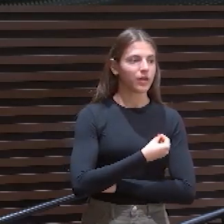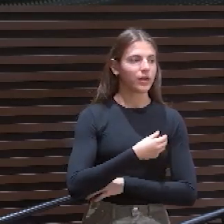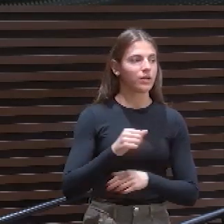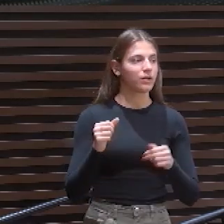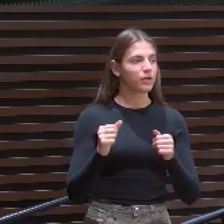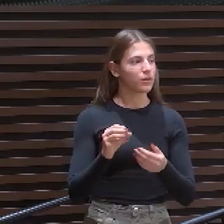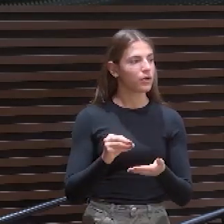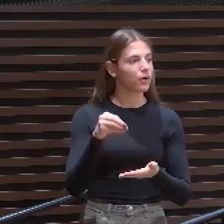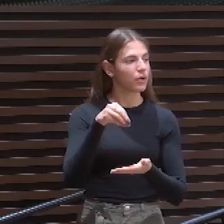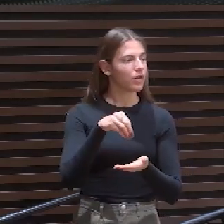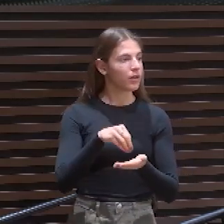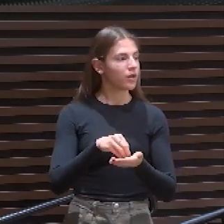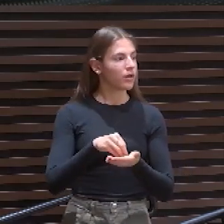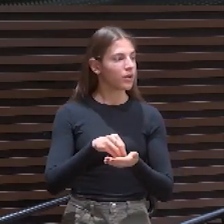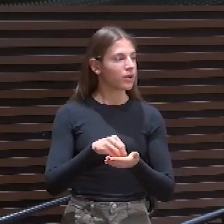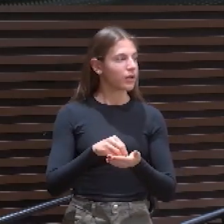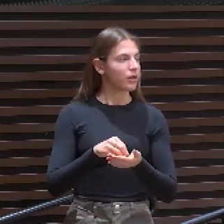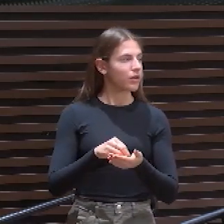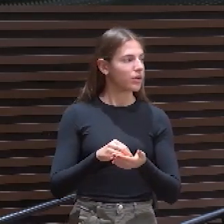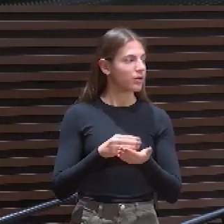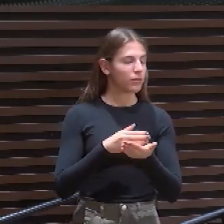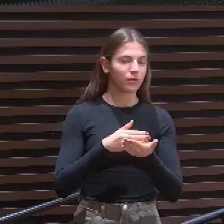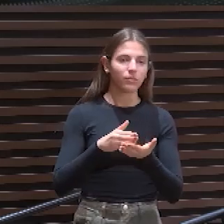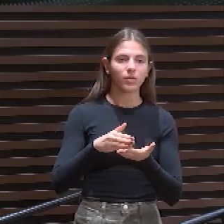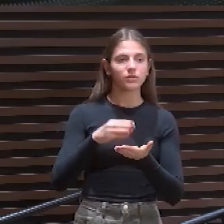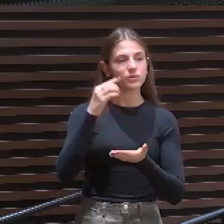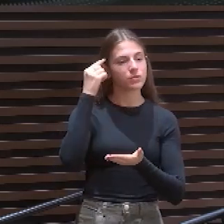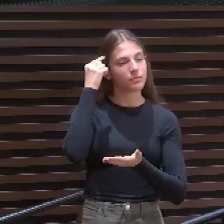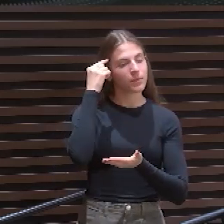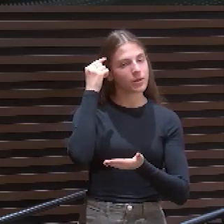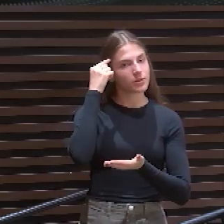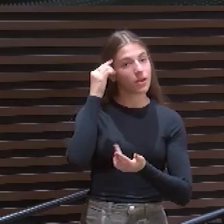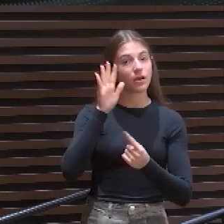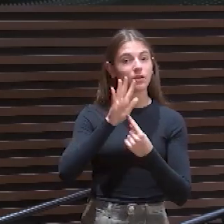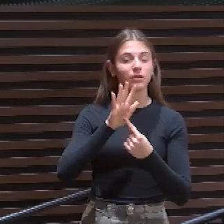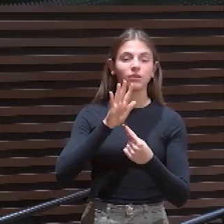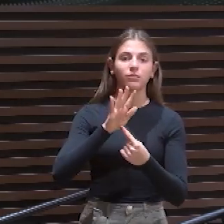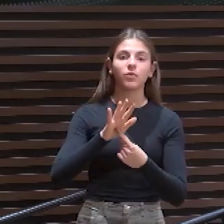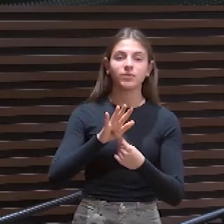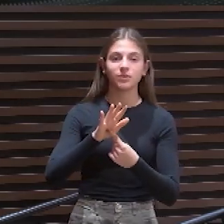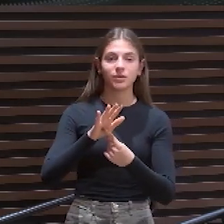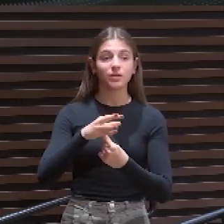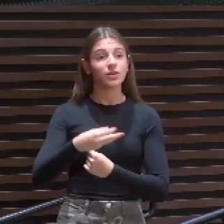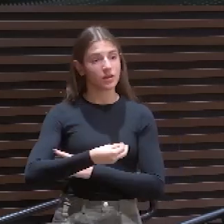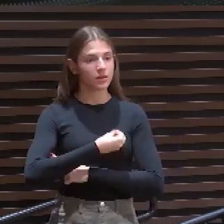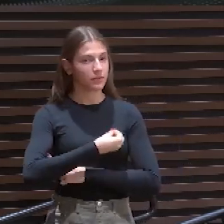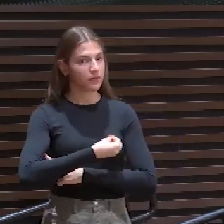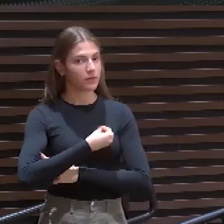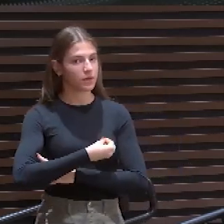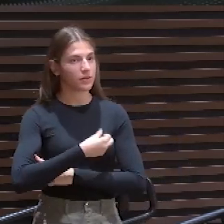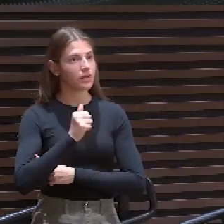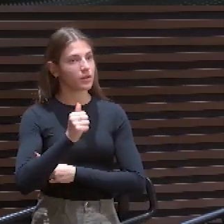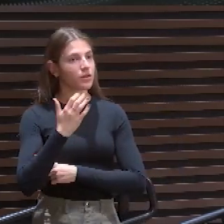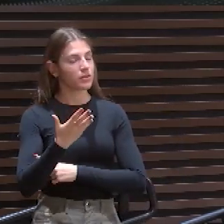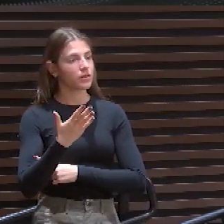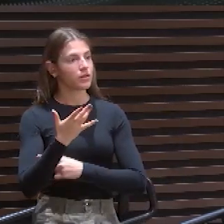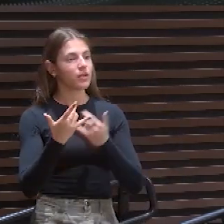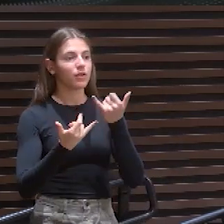lógica, a premissa de pensar evidencia que ele existe. E eu brinco aqui que